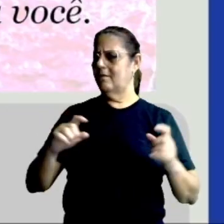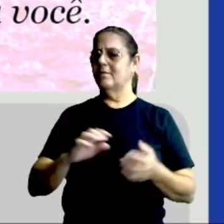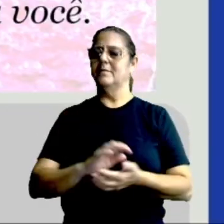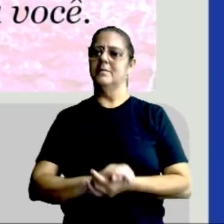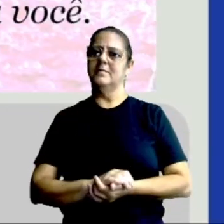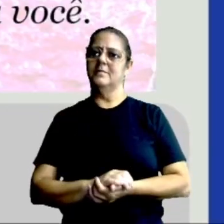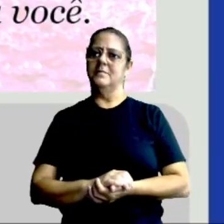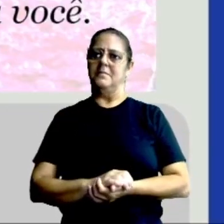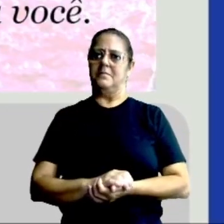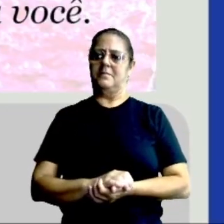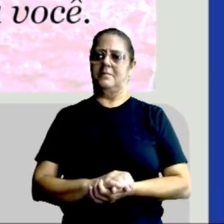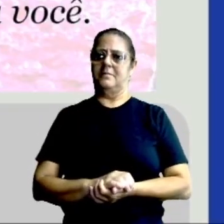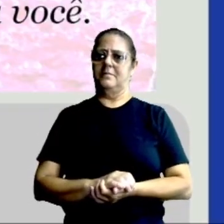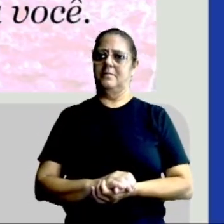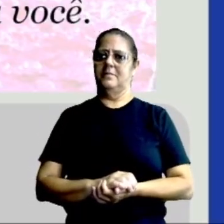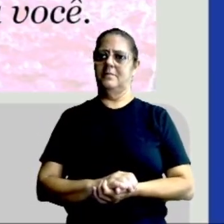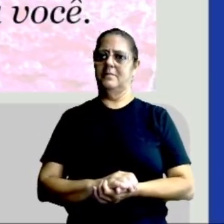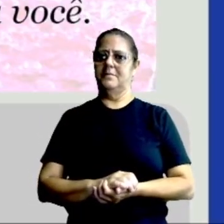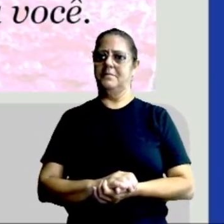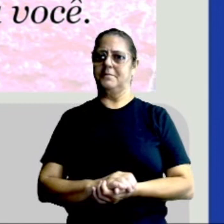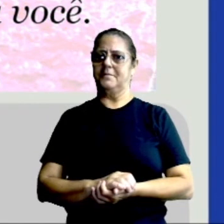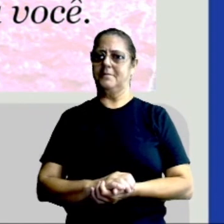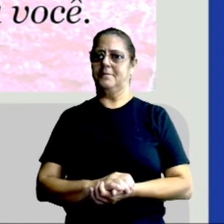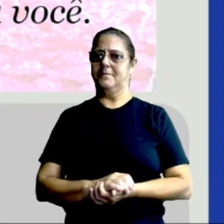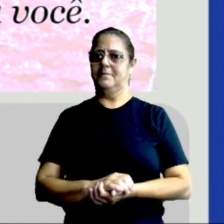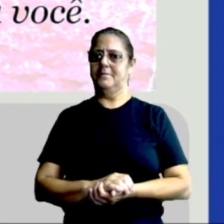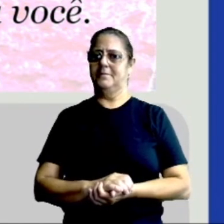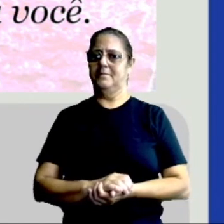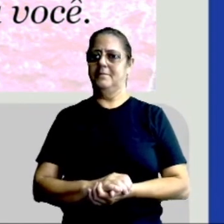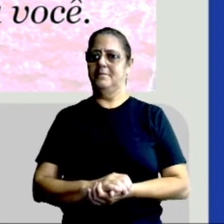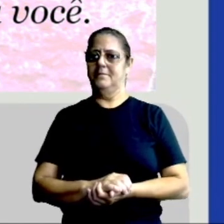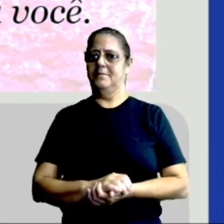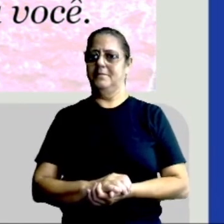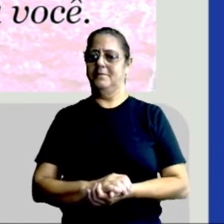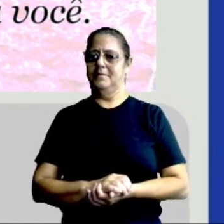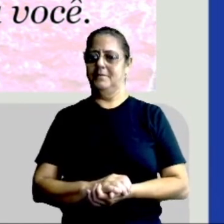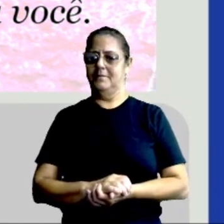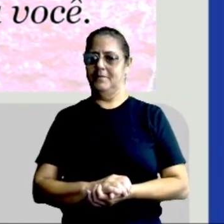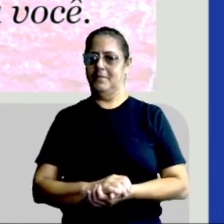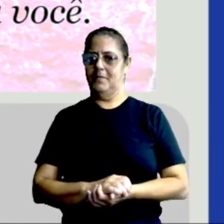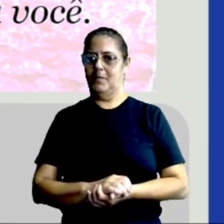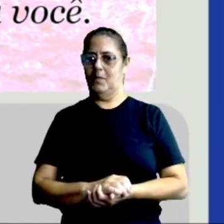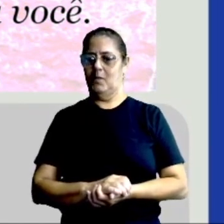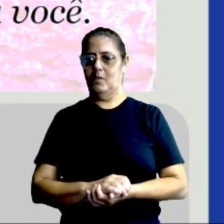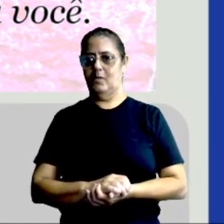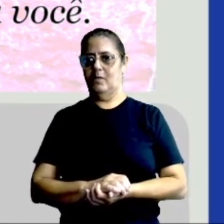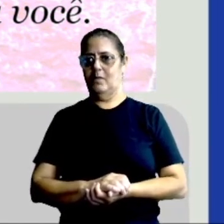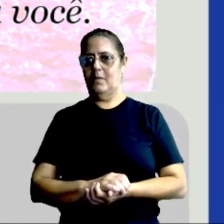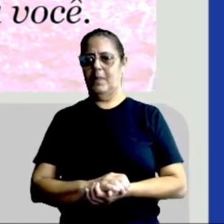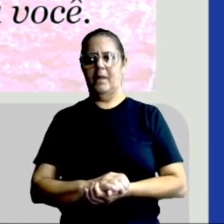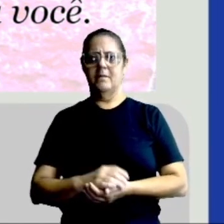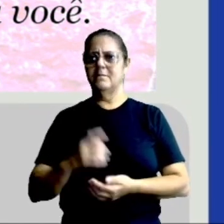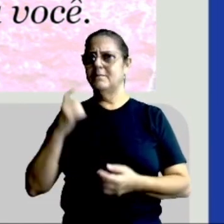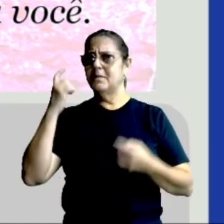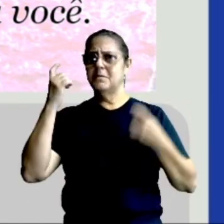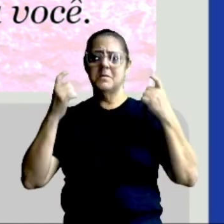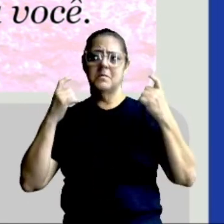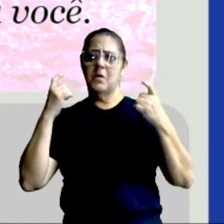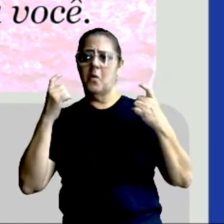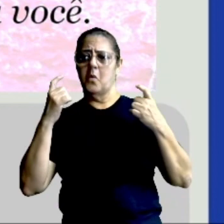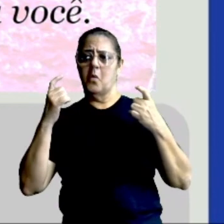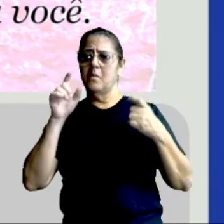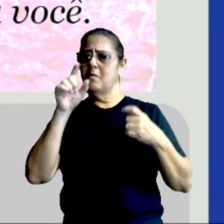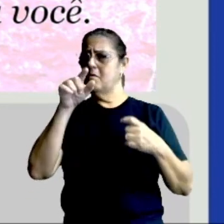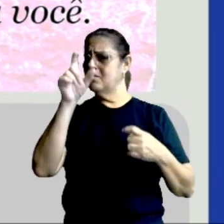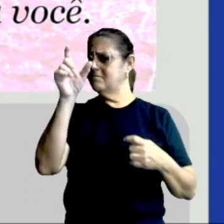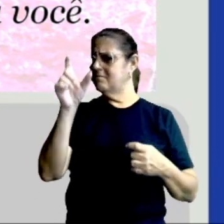mesmo. Ela diz assim, ó, no matter who you are, success is possible for you. Então, não importa quem você